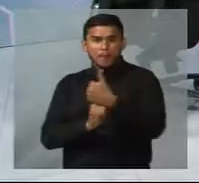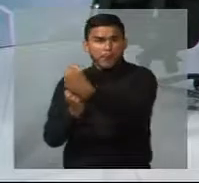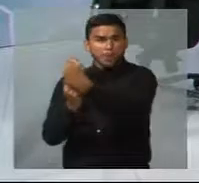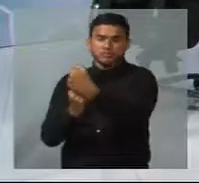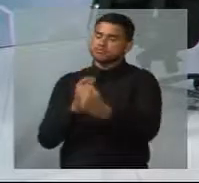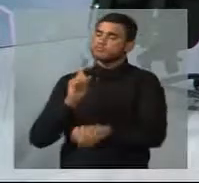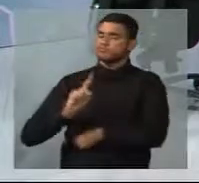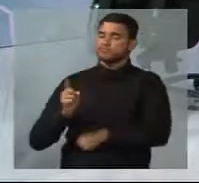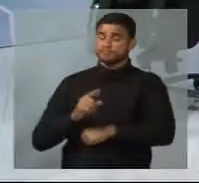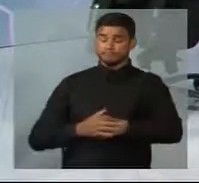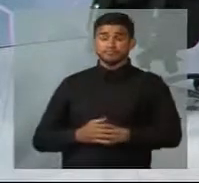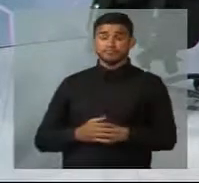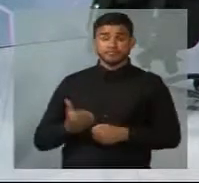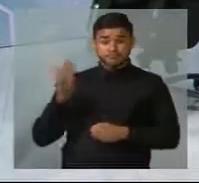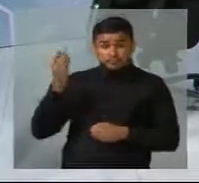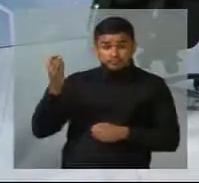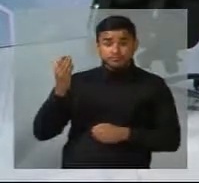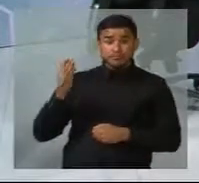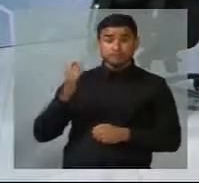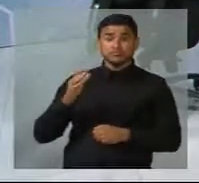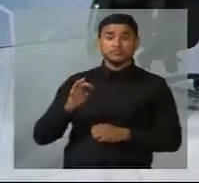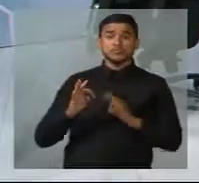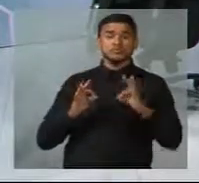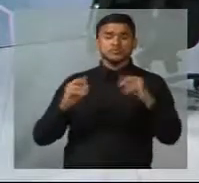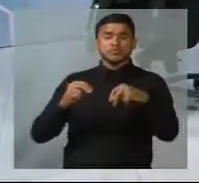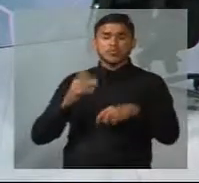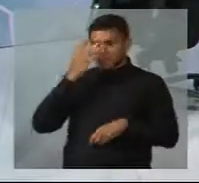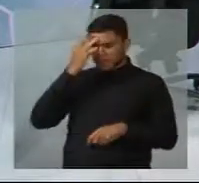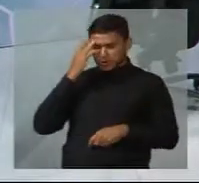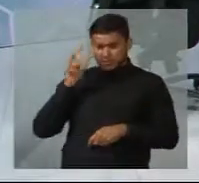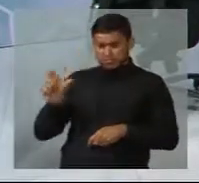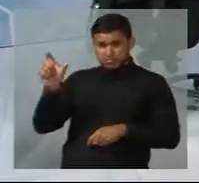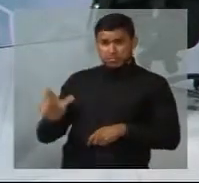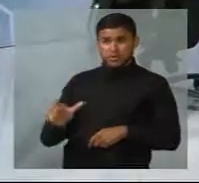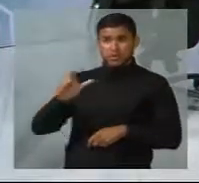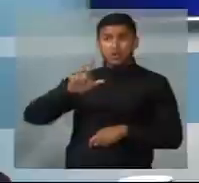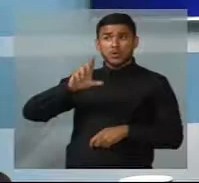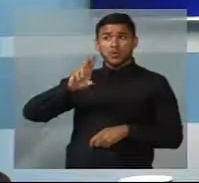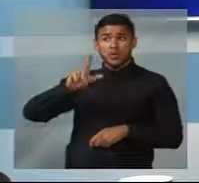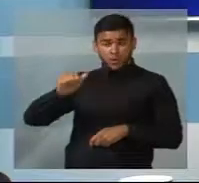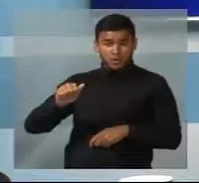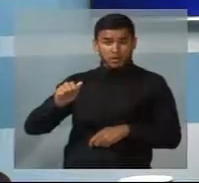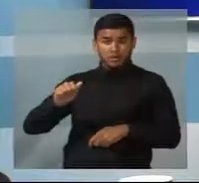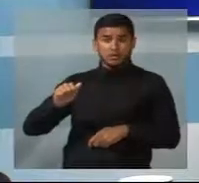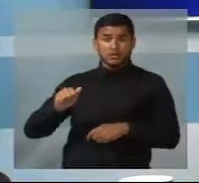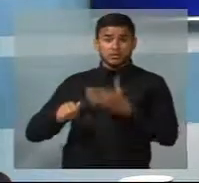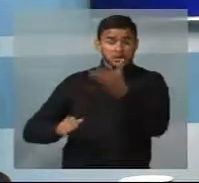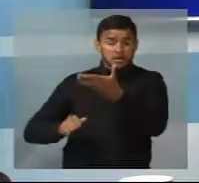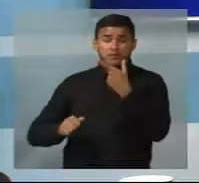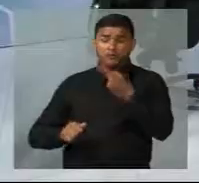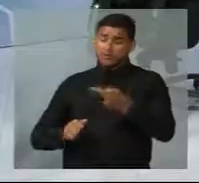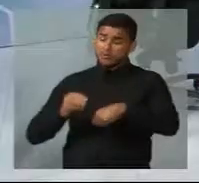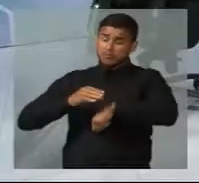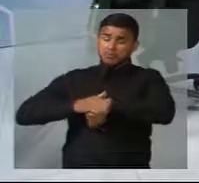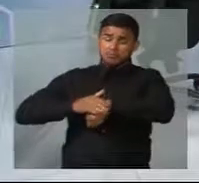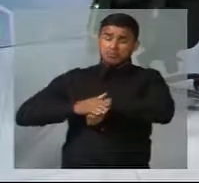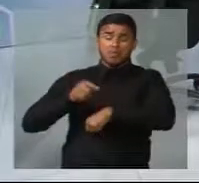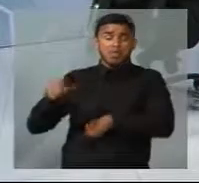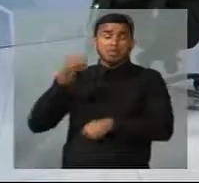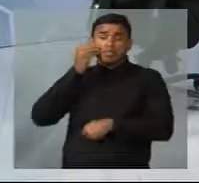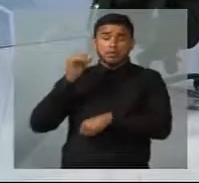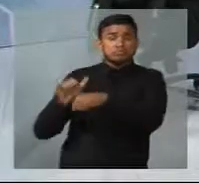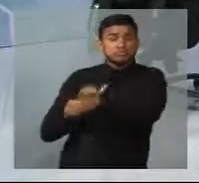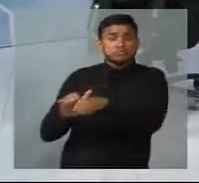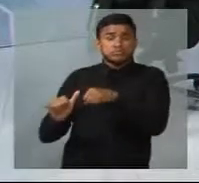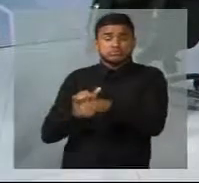Mas, como se diz lá no Sul, o afogado não escolhe barranco. Ele já está nessa situação, tem que tentar essa estratégia.